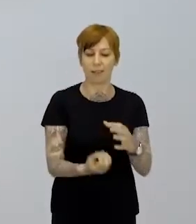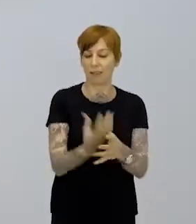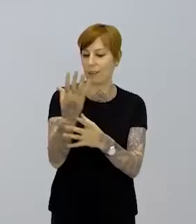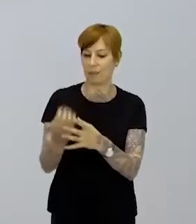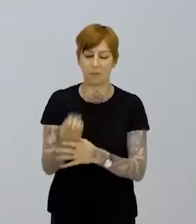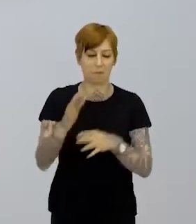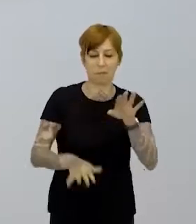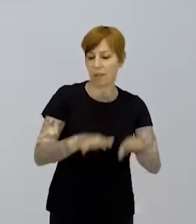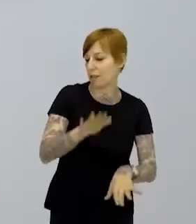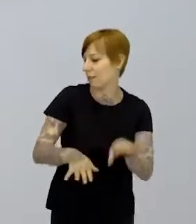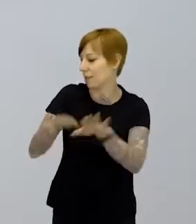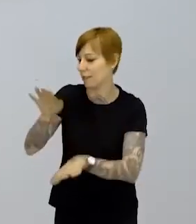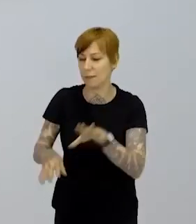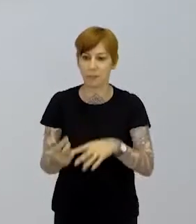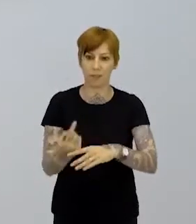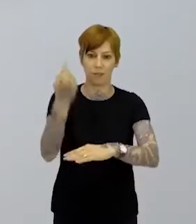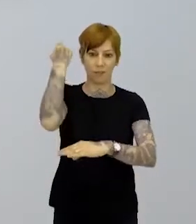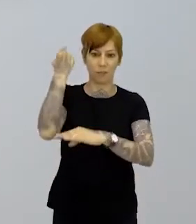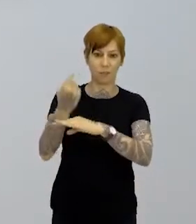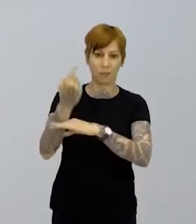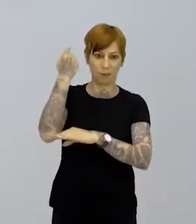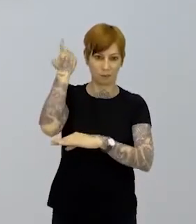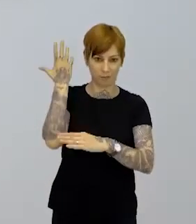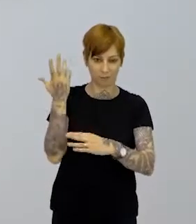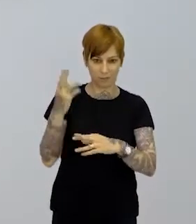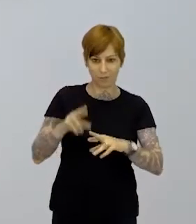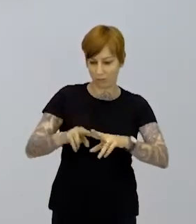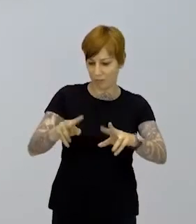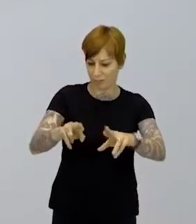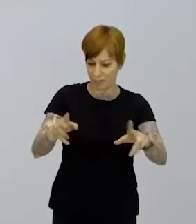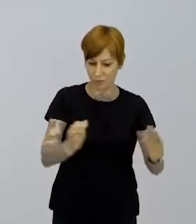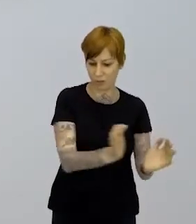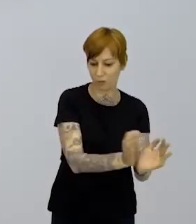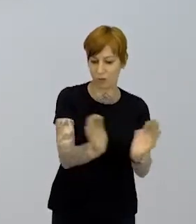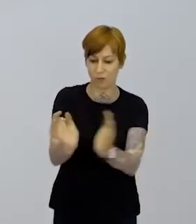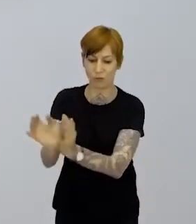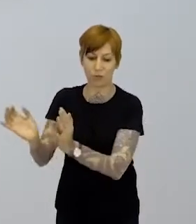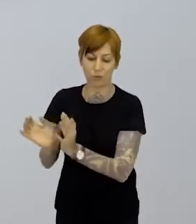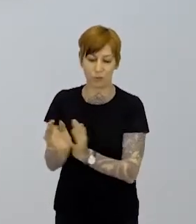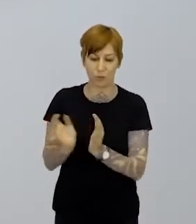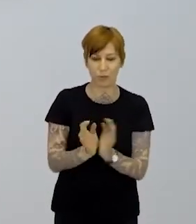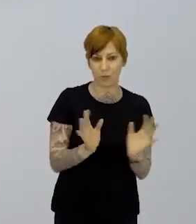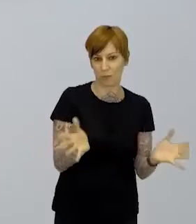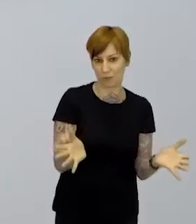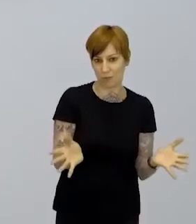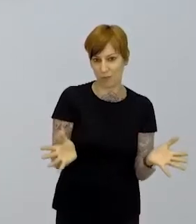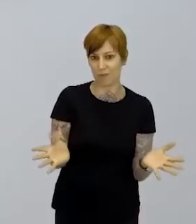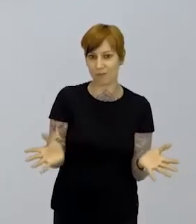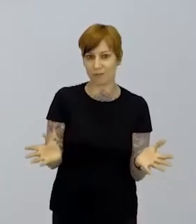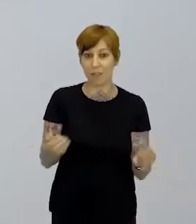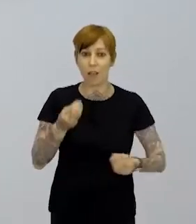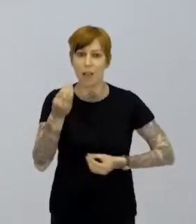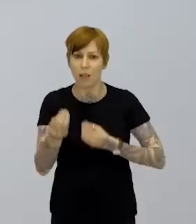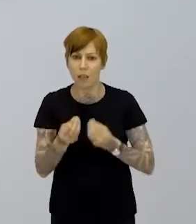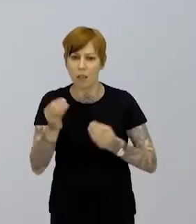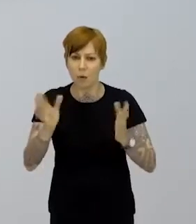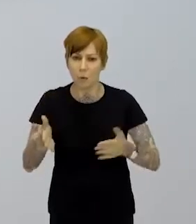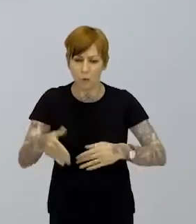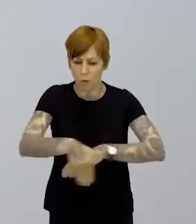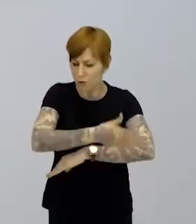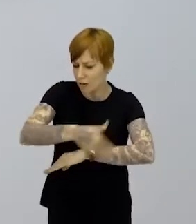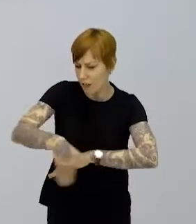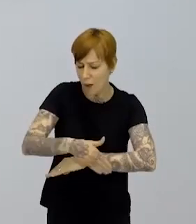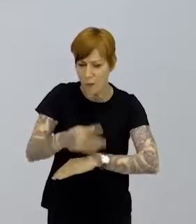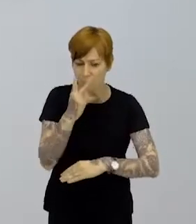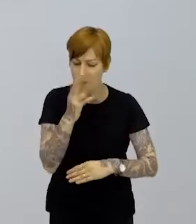por diferentes grupos na sociedade. E como é que a gente normaliza as pessoas andando na rua, sendo vistas de roupas curtas,